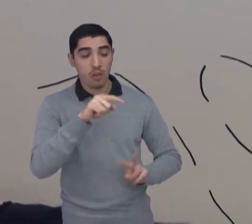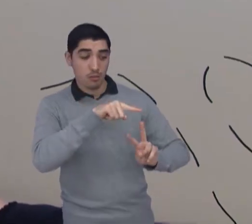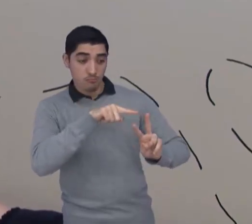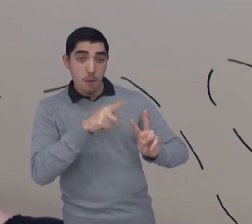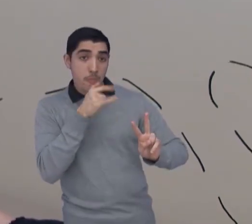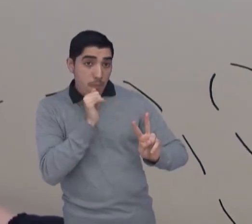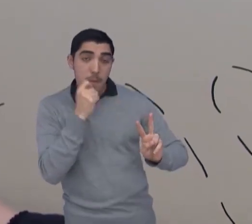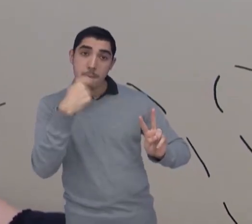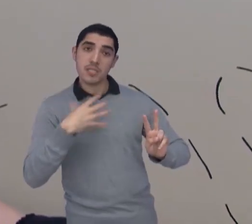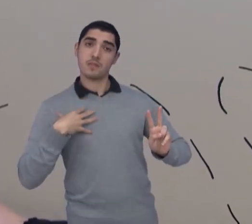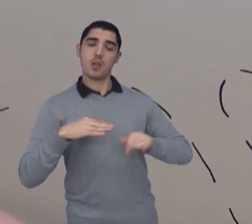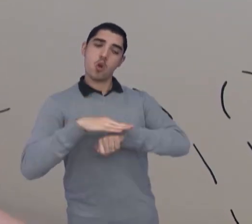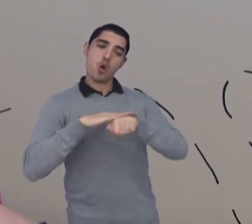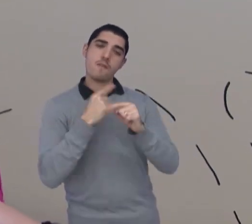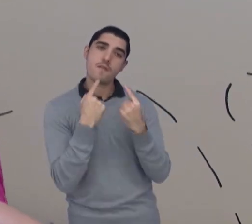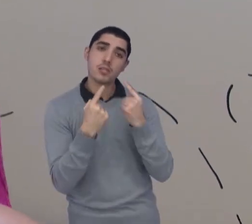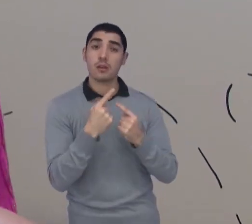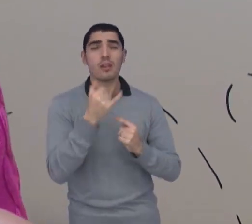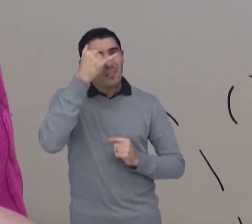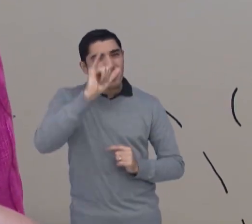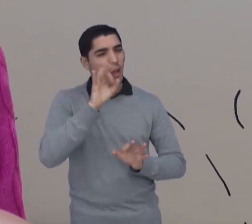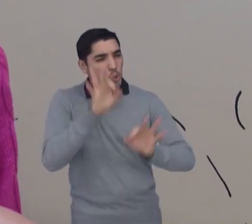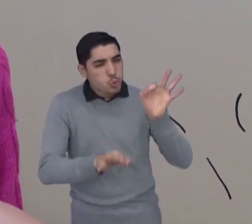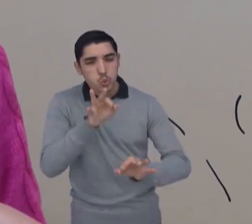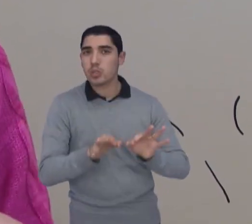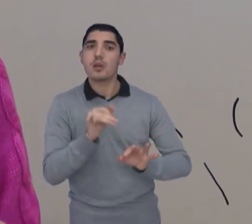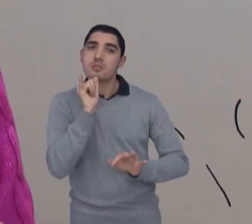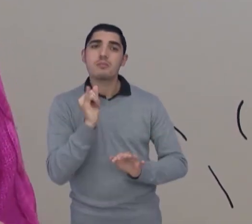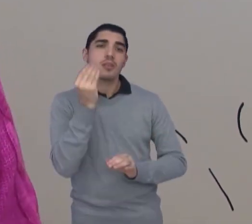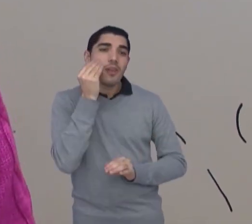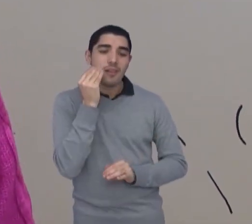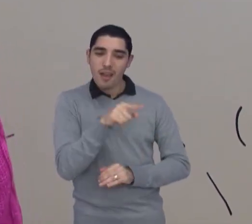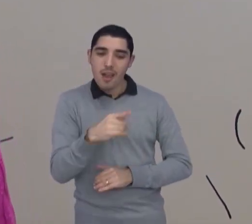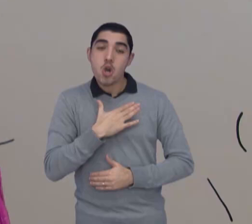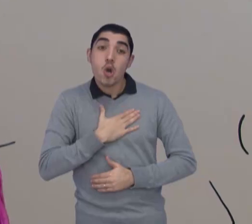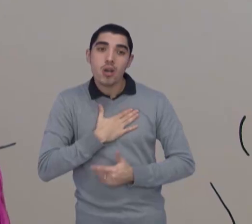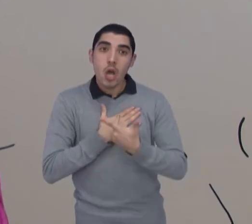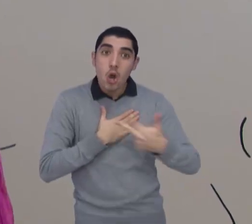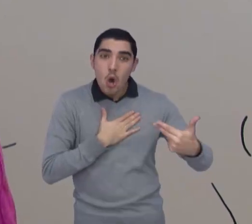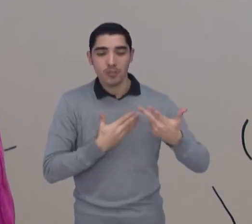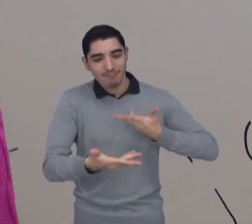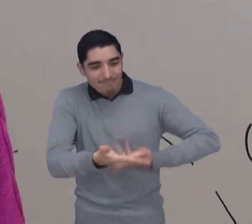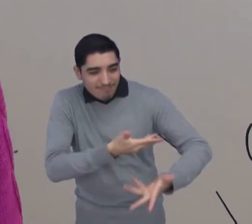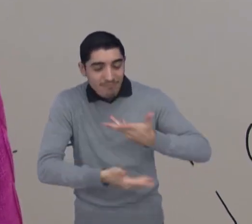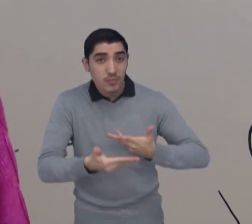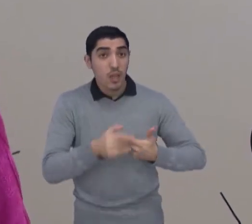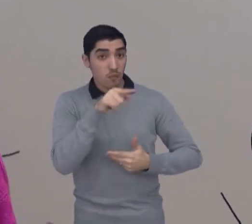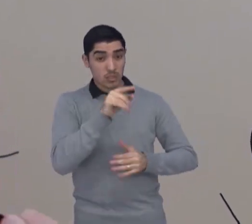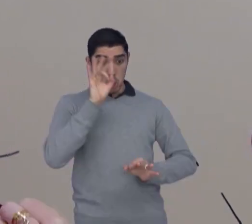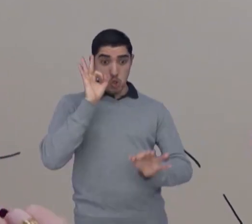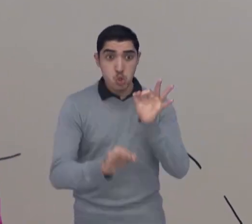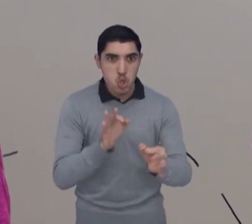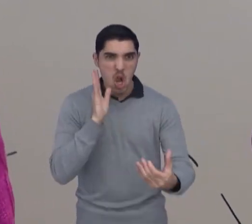sem julgamento. Tenta se aproximar do que eles gostam, se aproximar do que eles querem fazer, antes de você ter algum julgamento